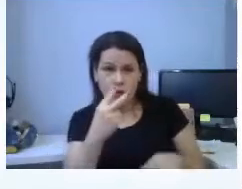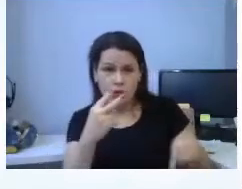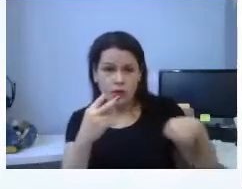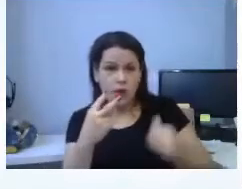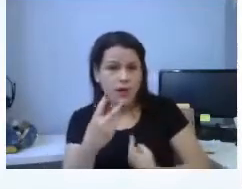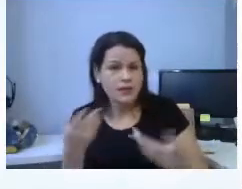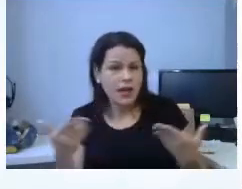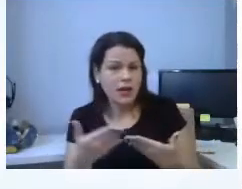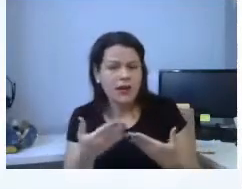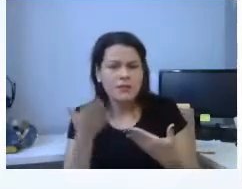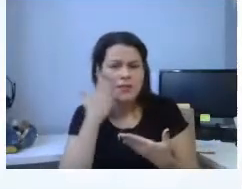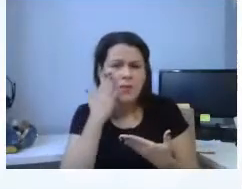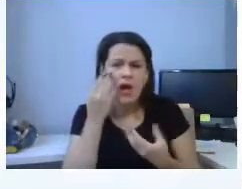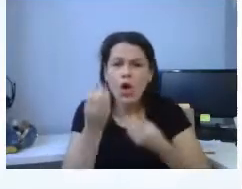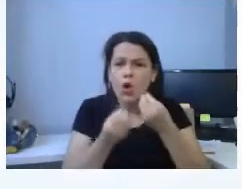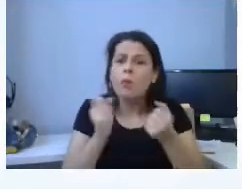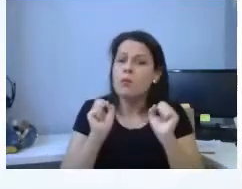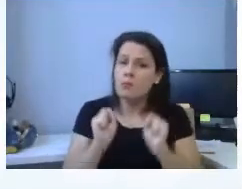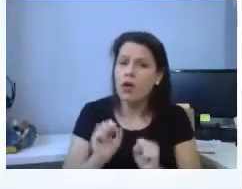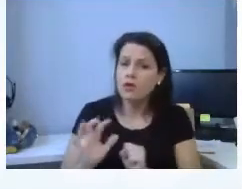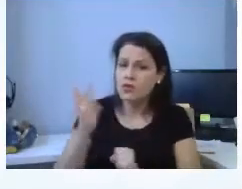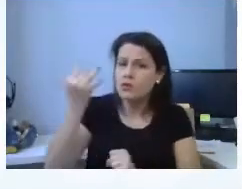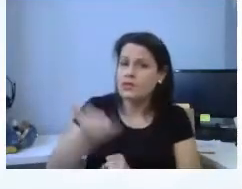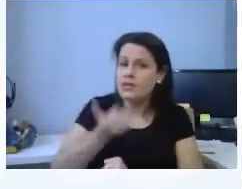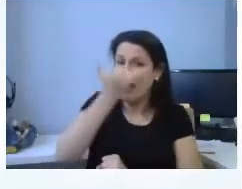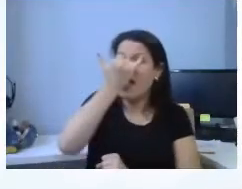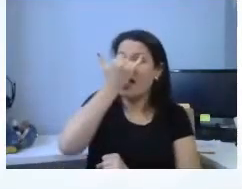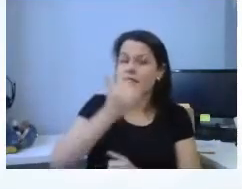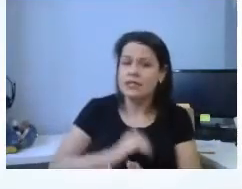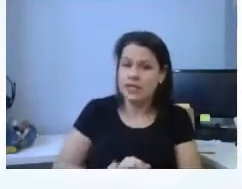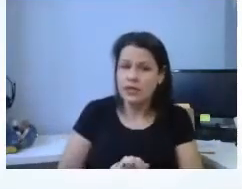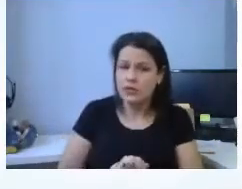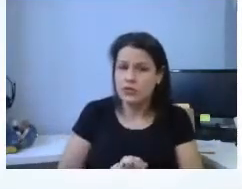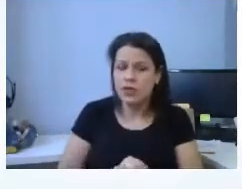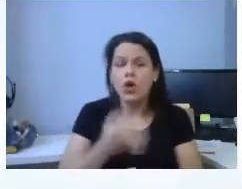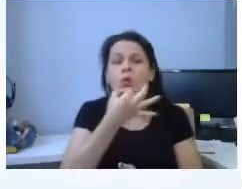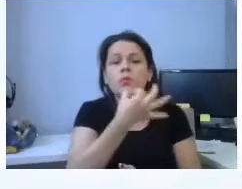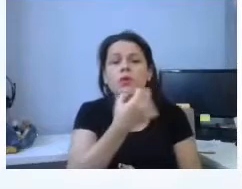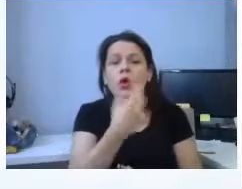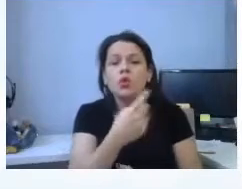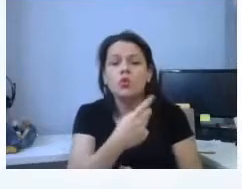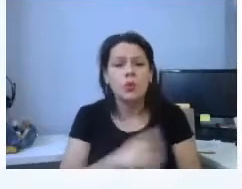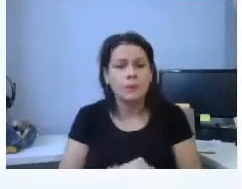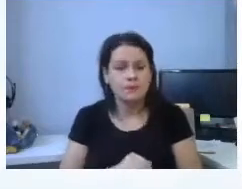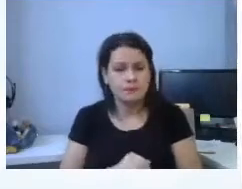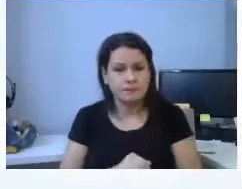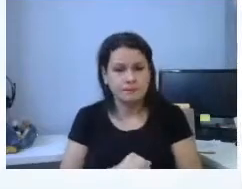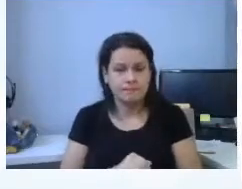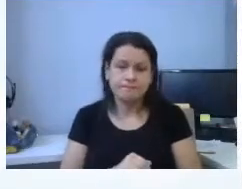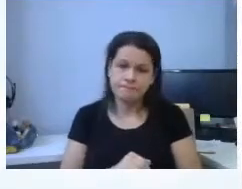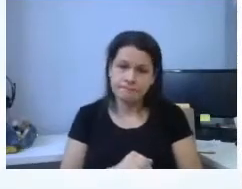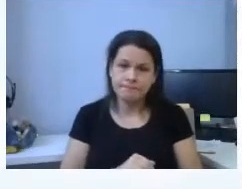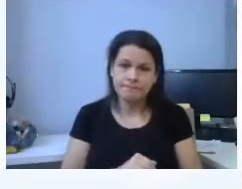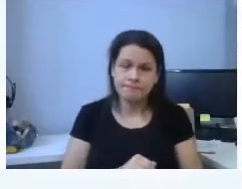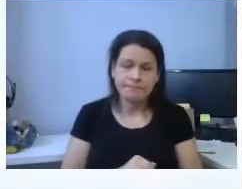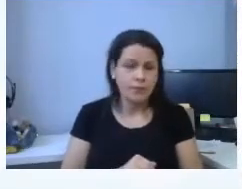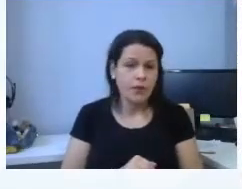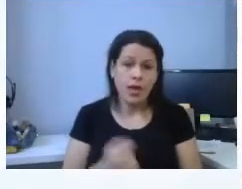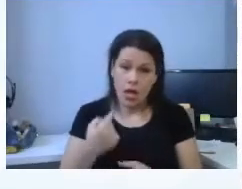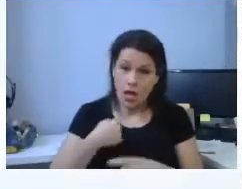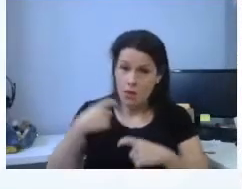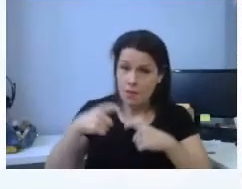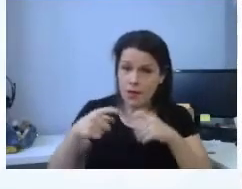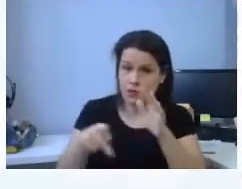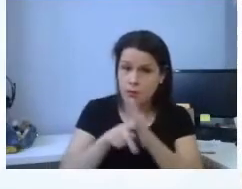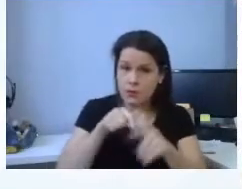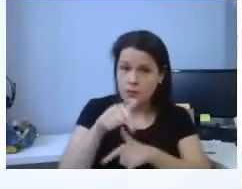a que estão expostos. Qual a sua avaliação sobre esse caso, doutor Zuher? Sem dúvida, para mim, como médico do